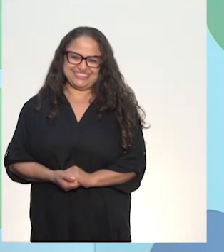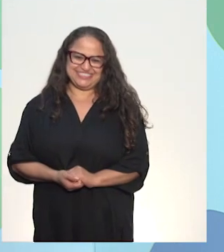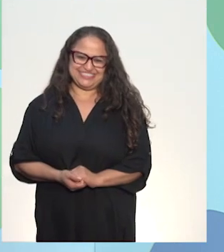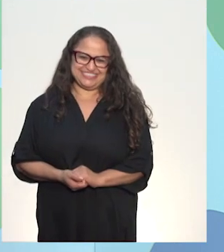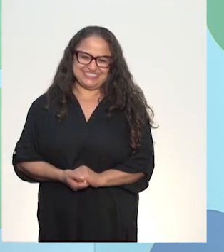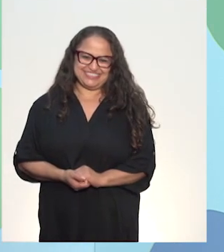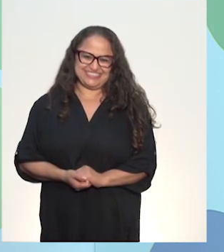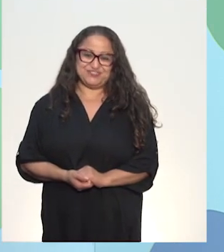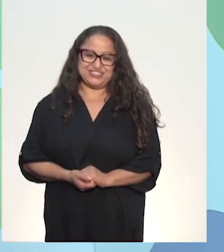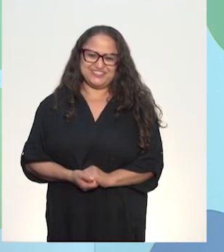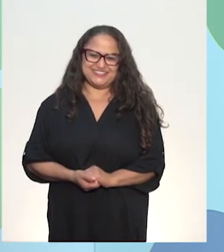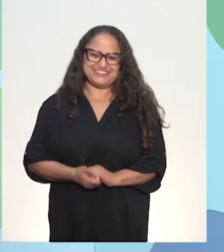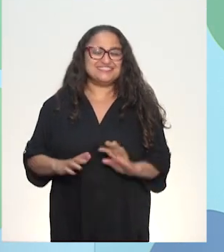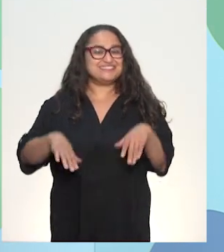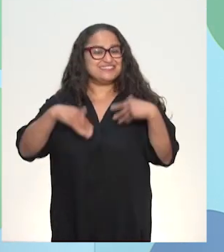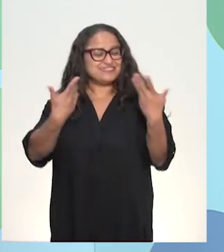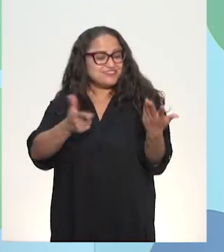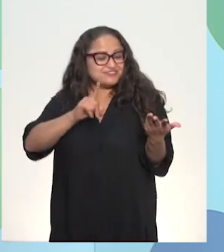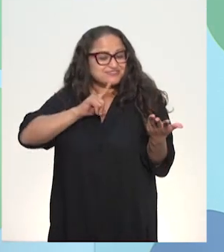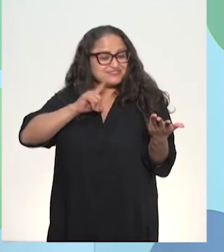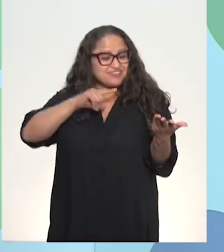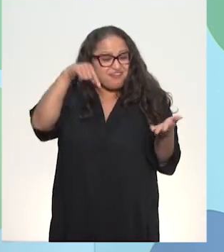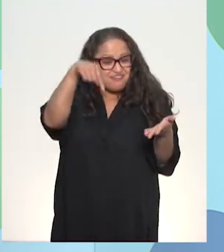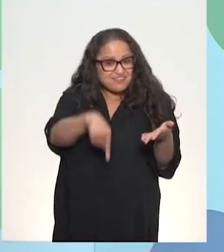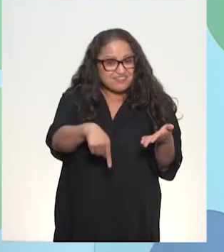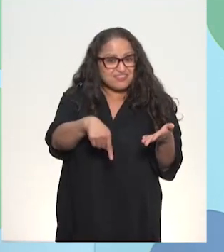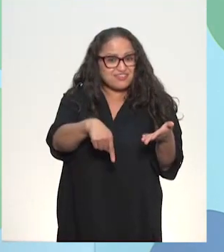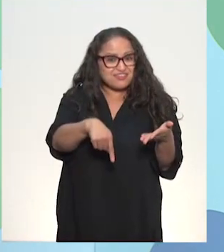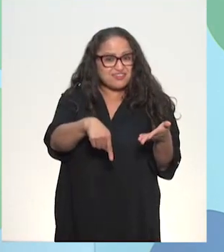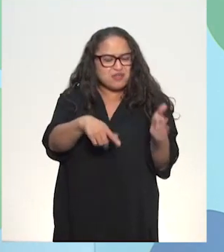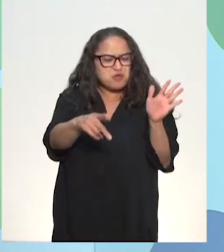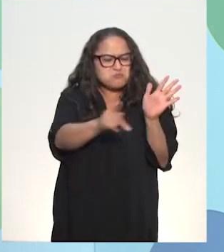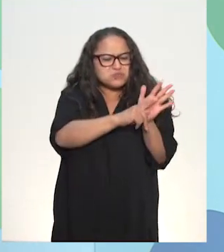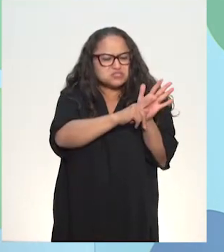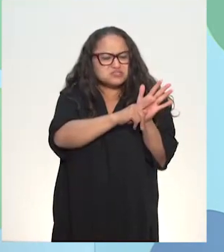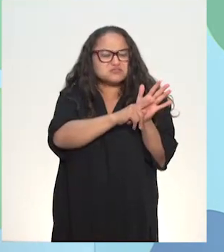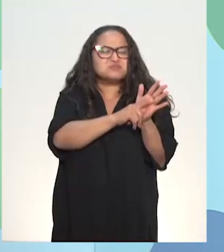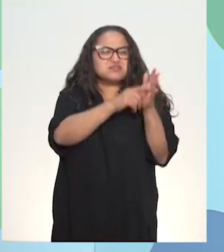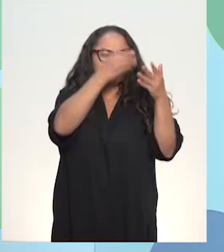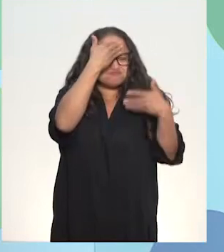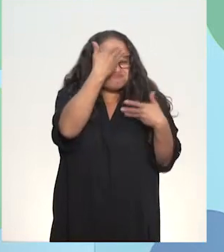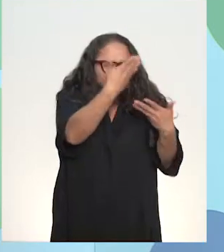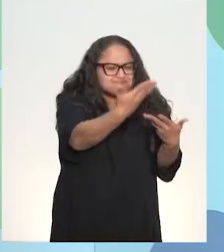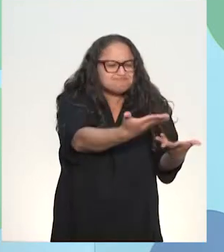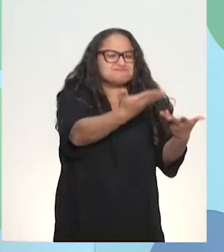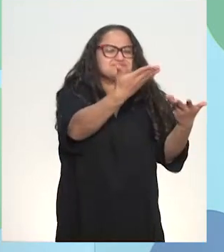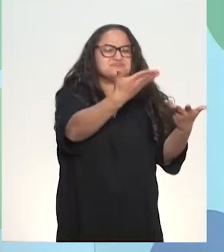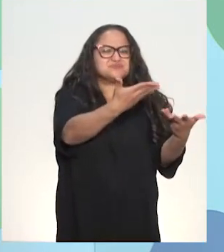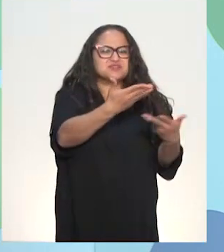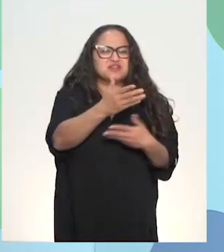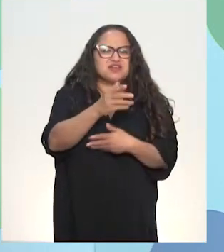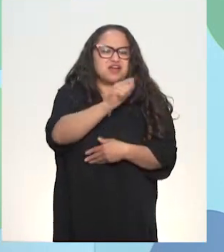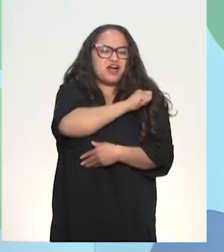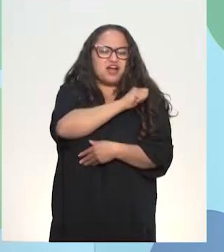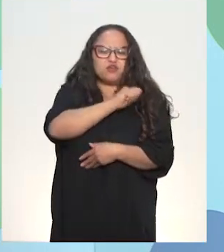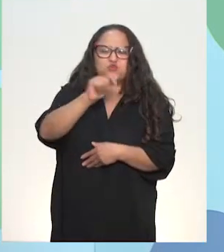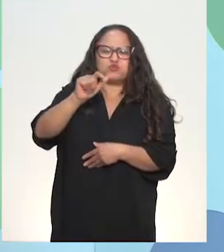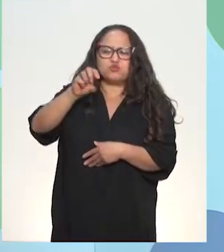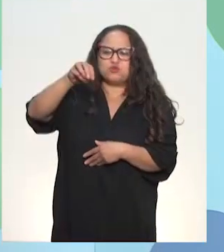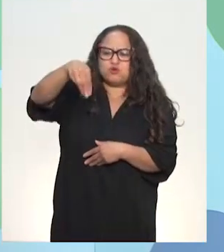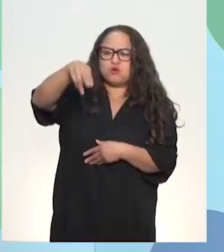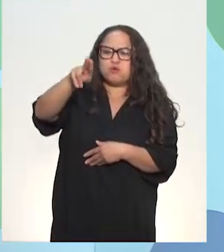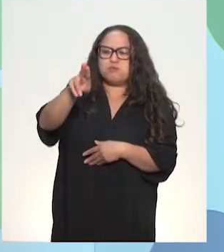Opa! Então, tivemos aqui, né, pertencimento e devoção. O aluno Murilo, da professora Bruna, falou